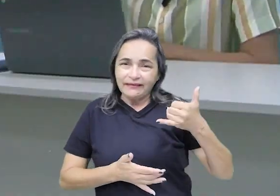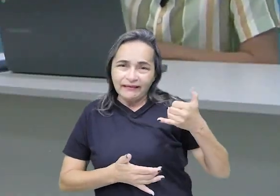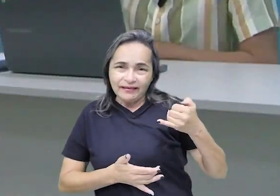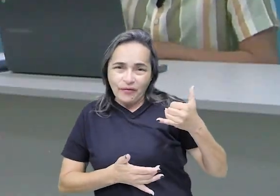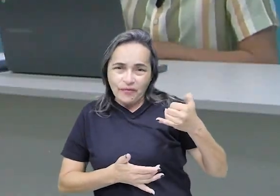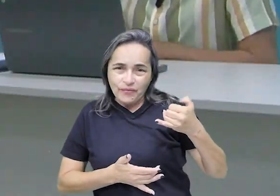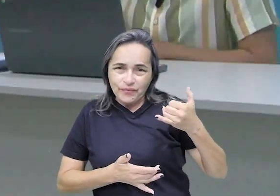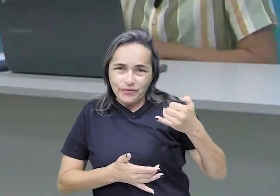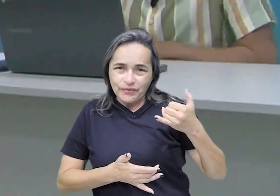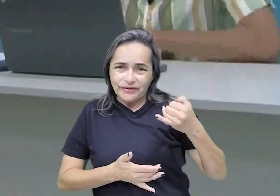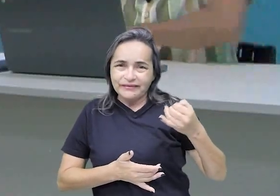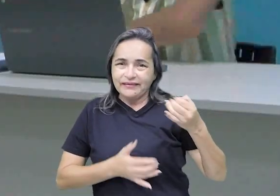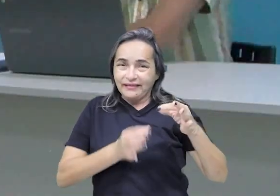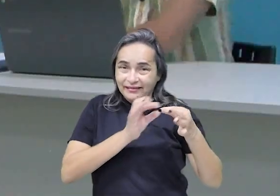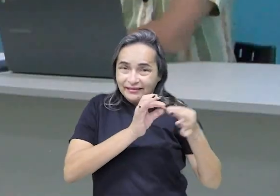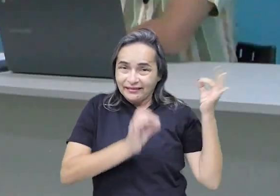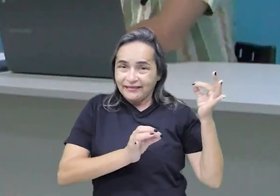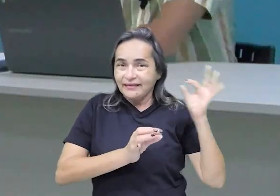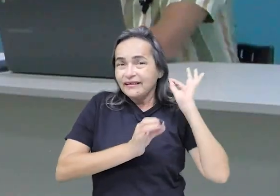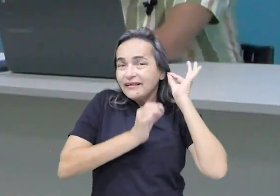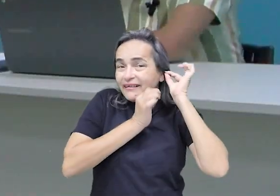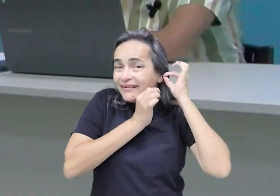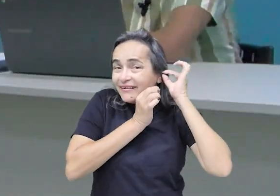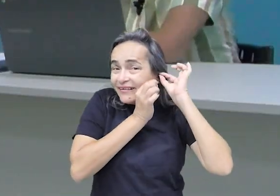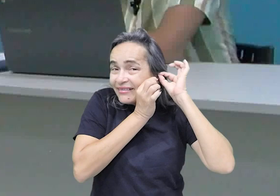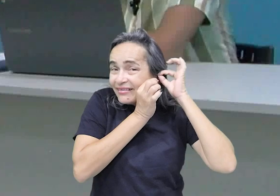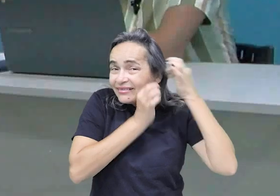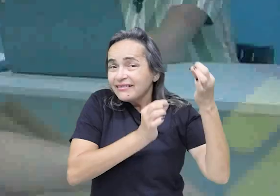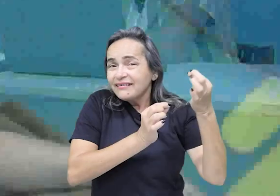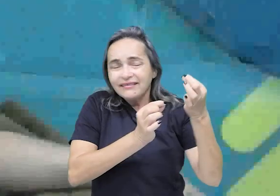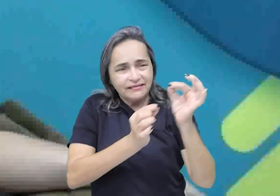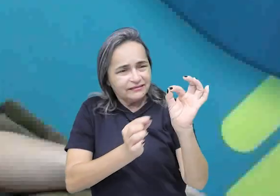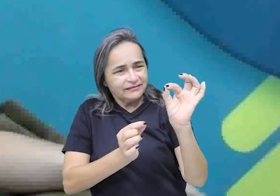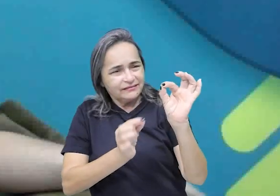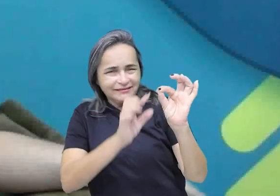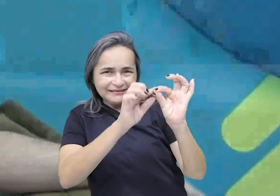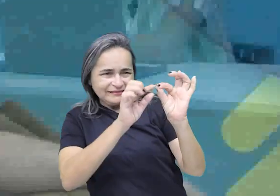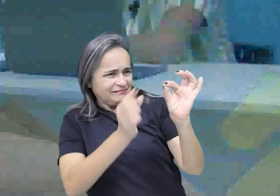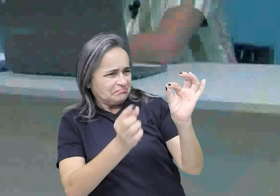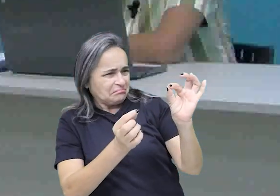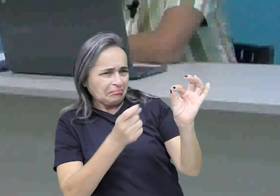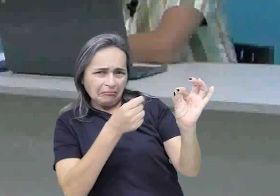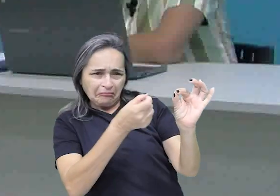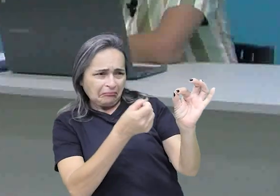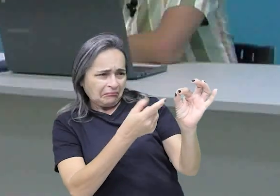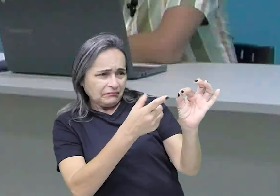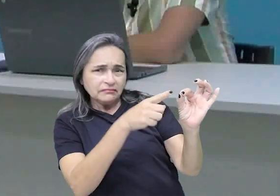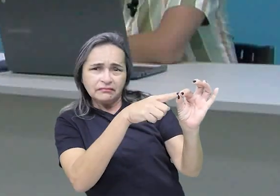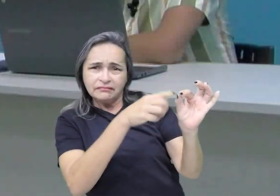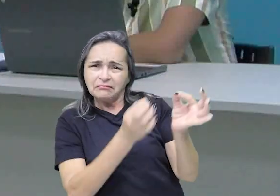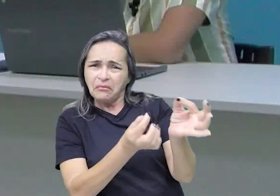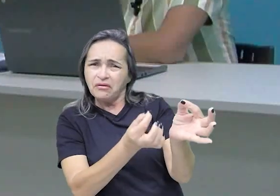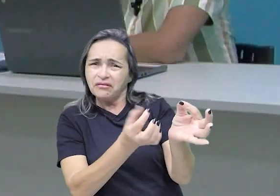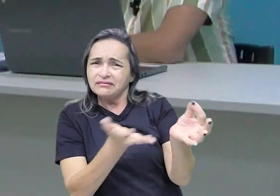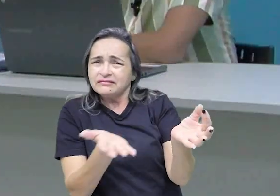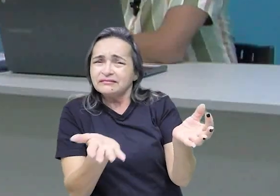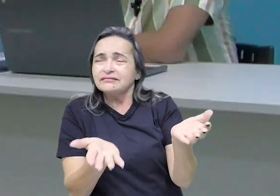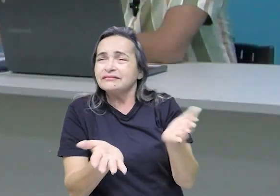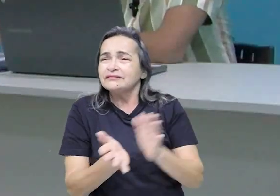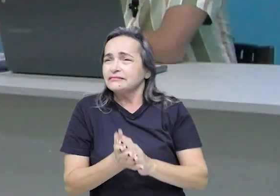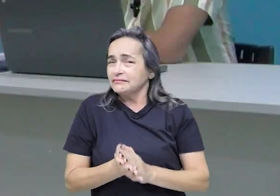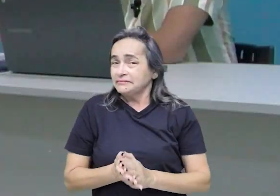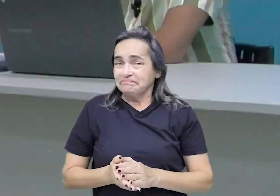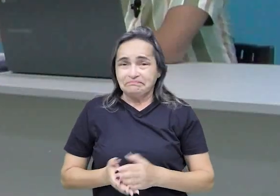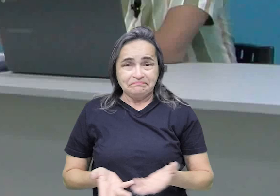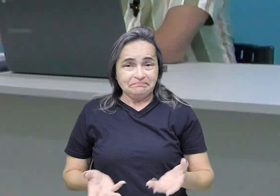Aquela hastezinha metálica que fica na parte superior do grafite. Fiquei impressionado. Aí eu quero